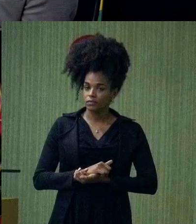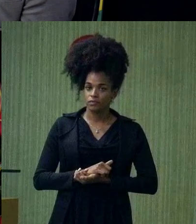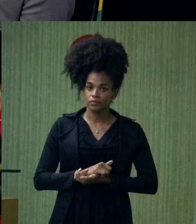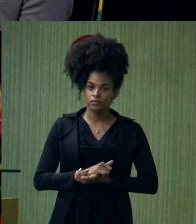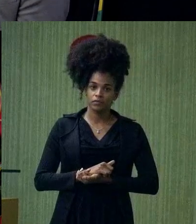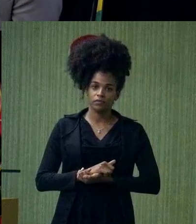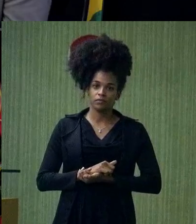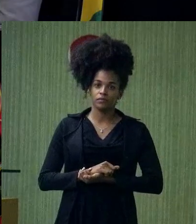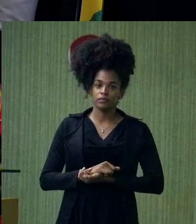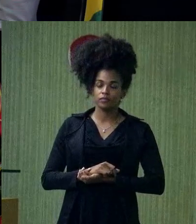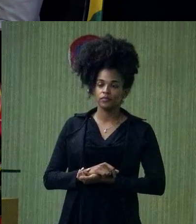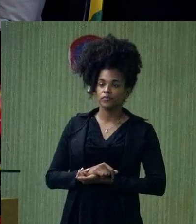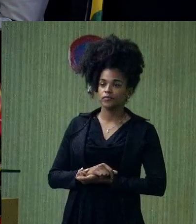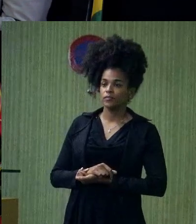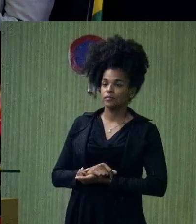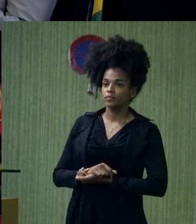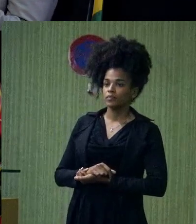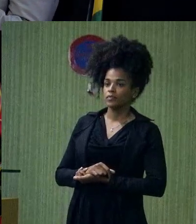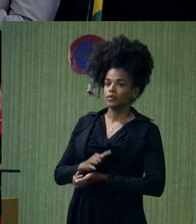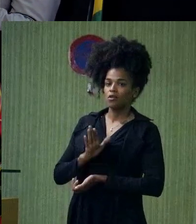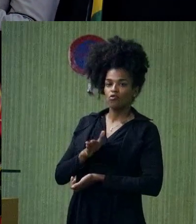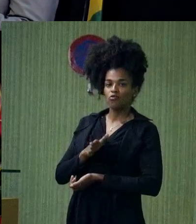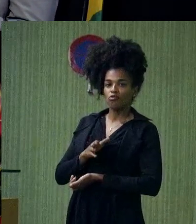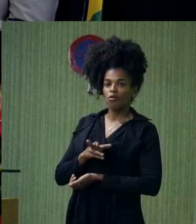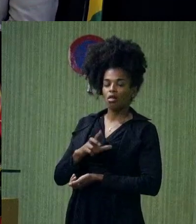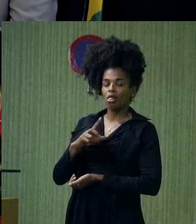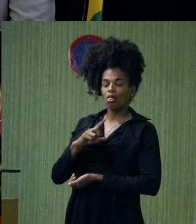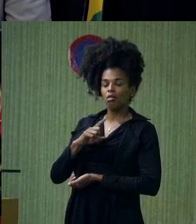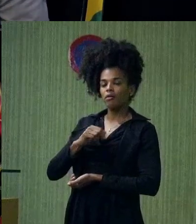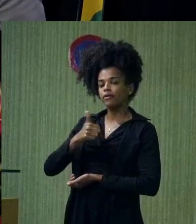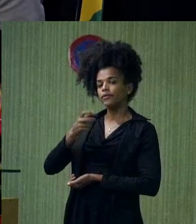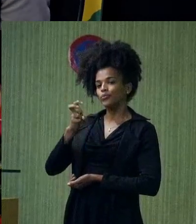mais 13 respostas já 15